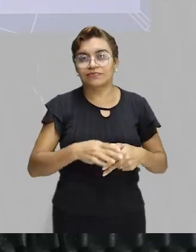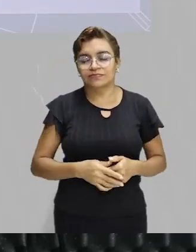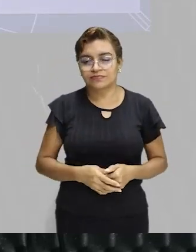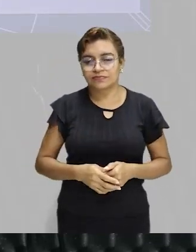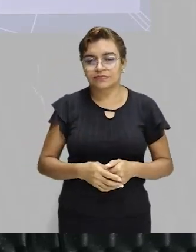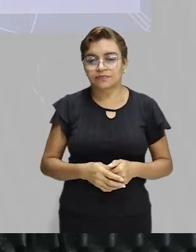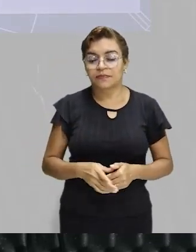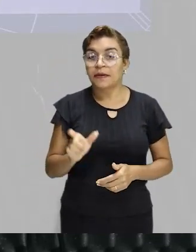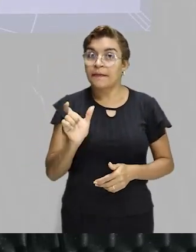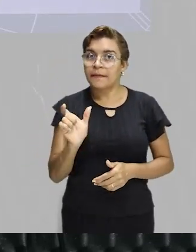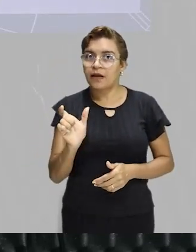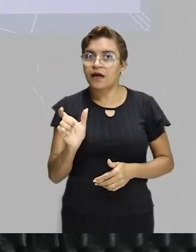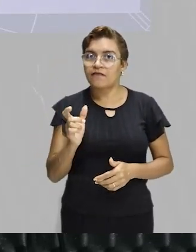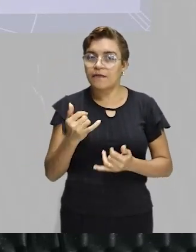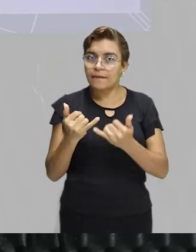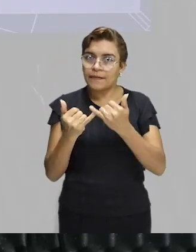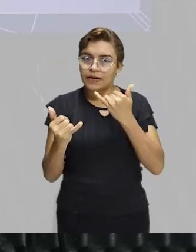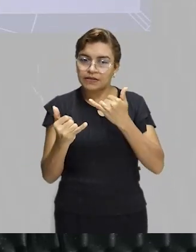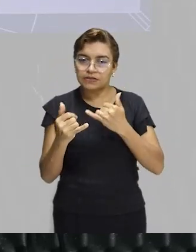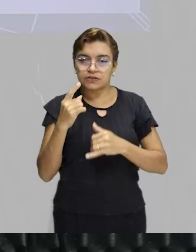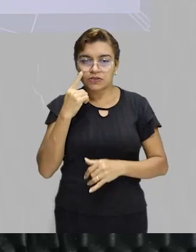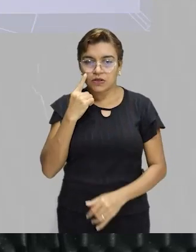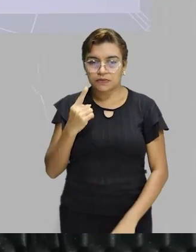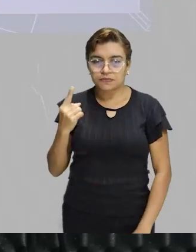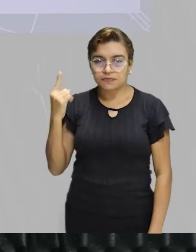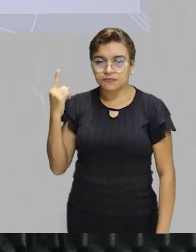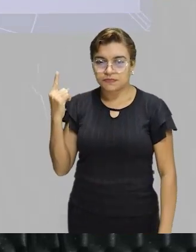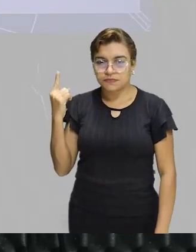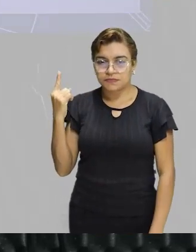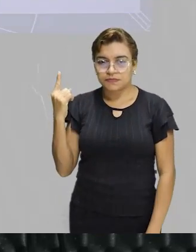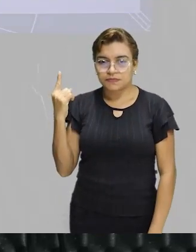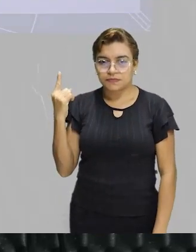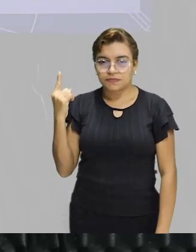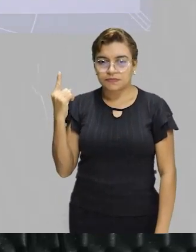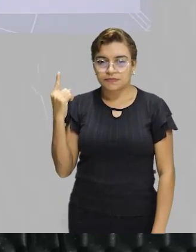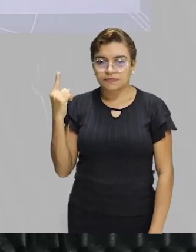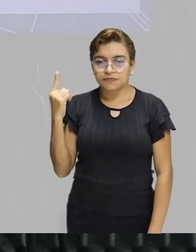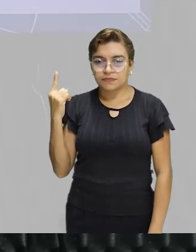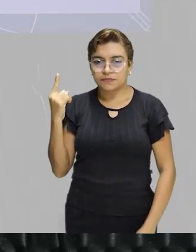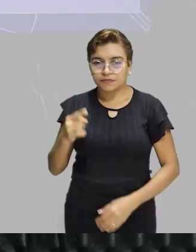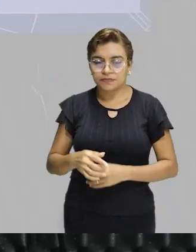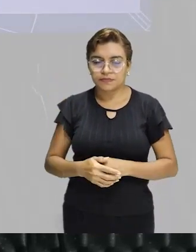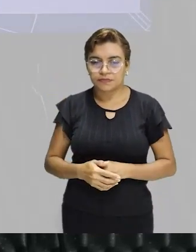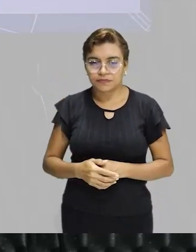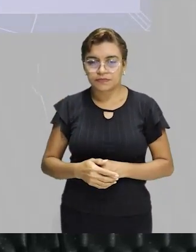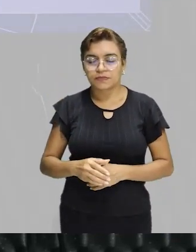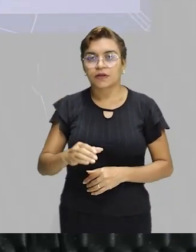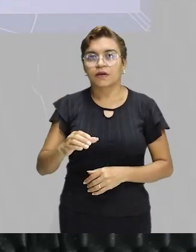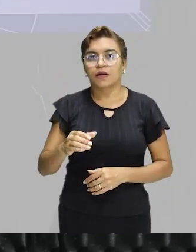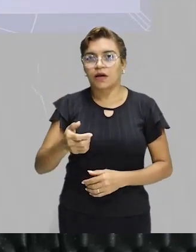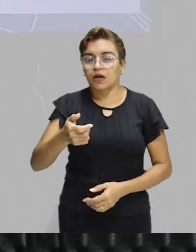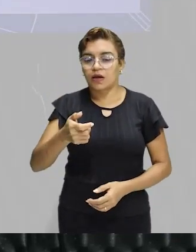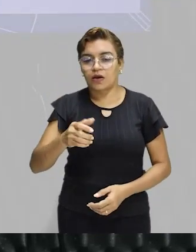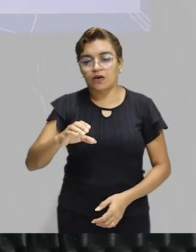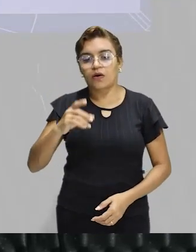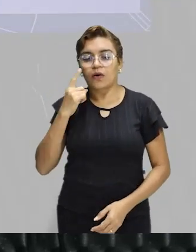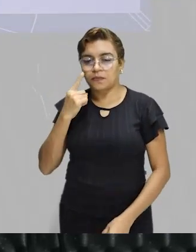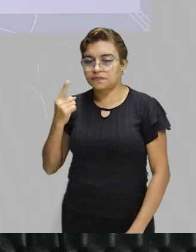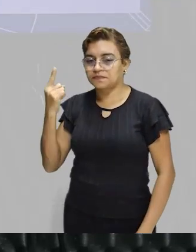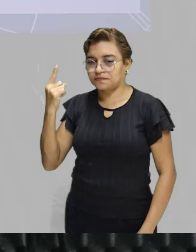palavras parecidas: control, special, insect. Controle,